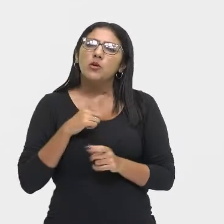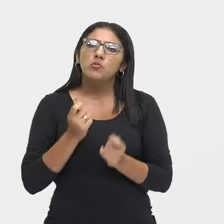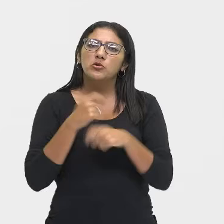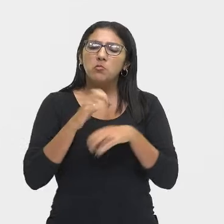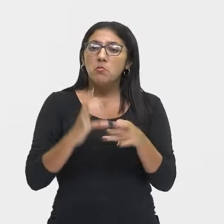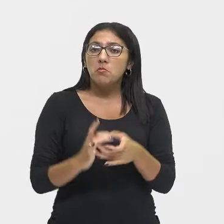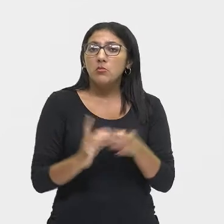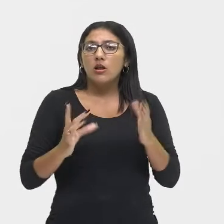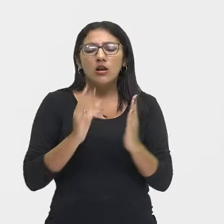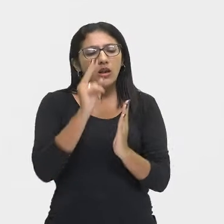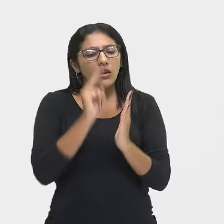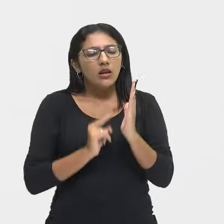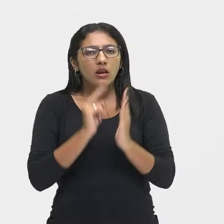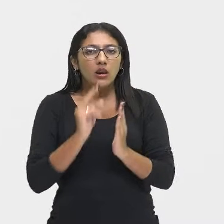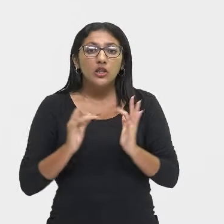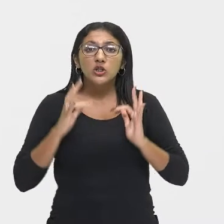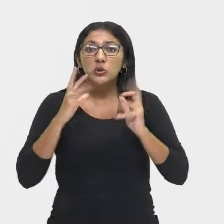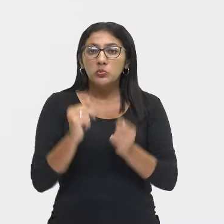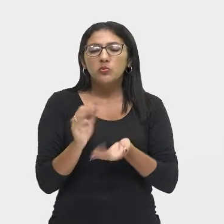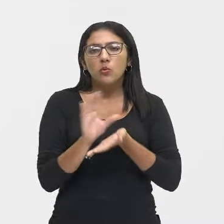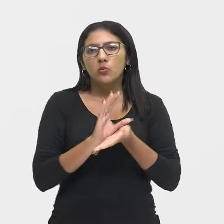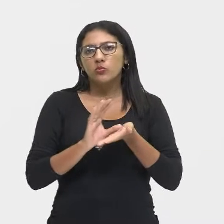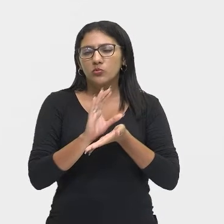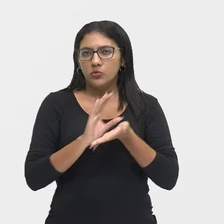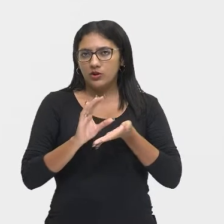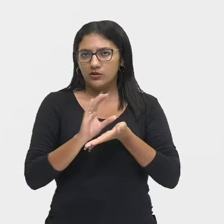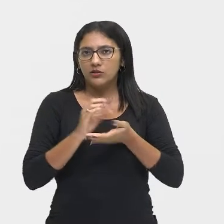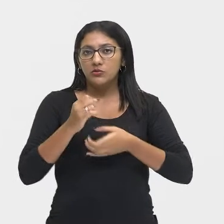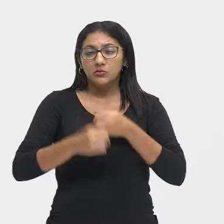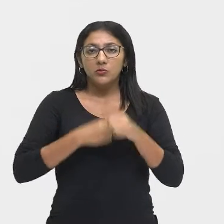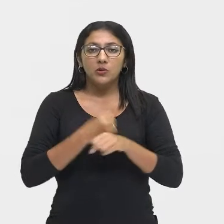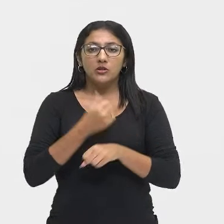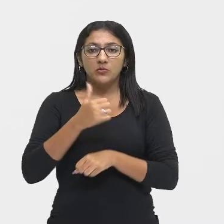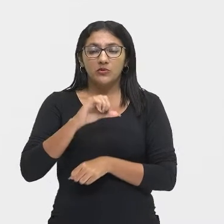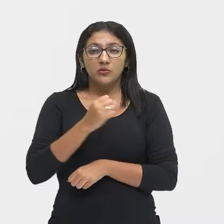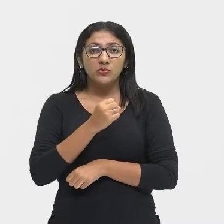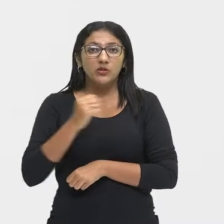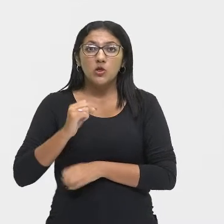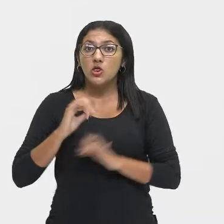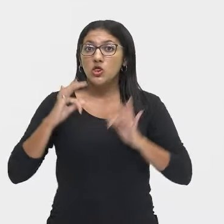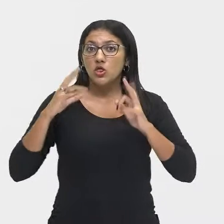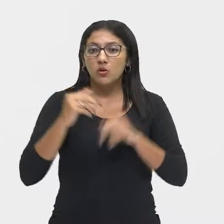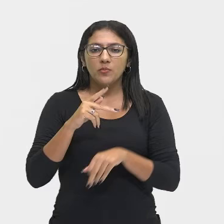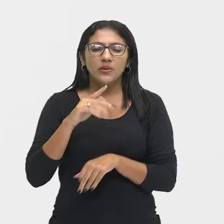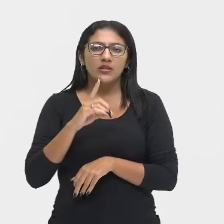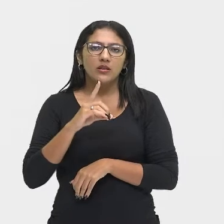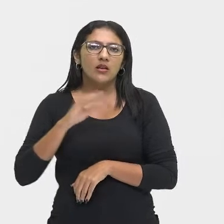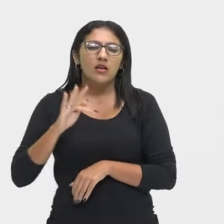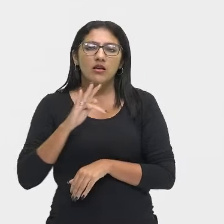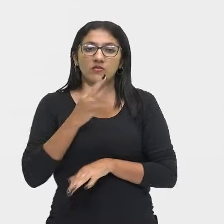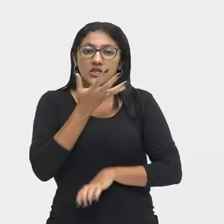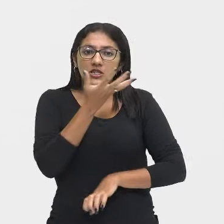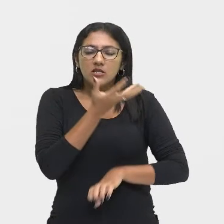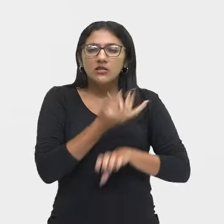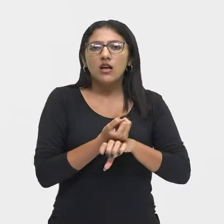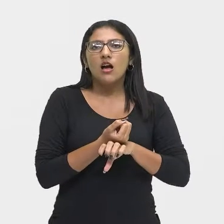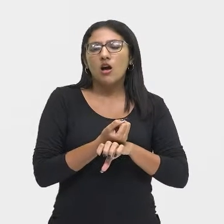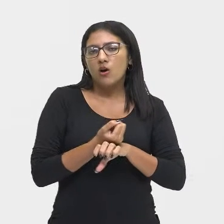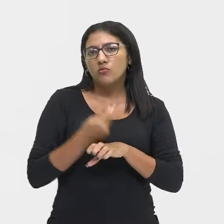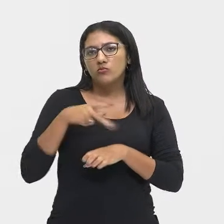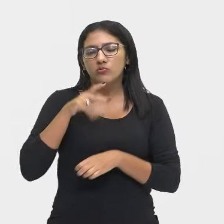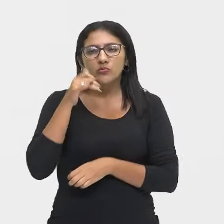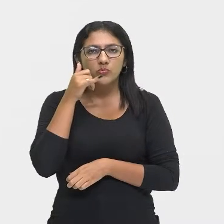a Constituição de 1988 em PDF, diretamente da Biblioteca Digital